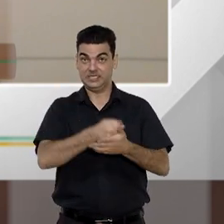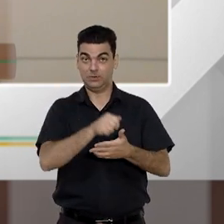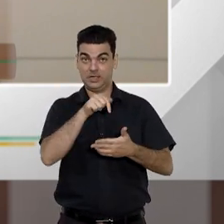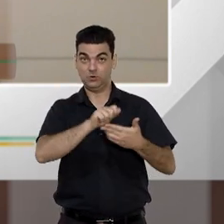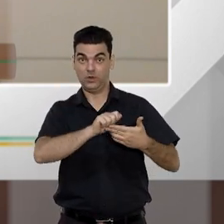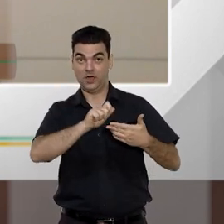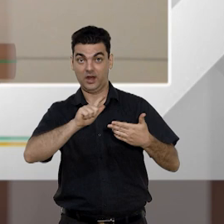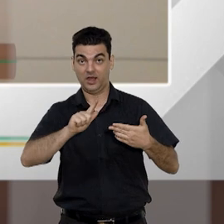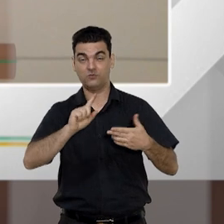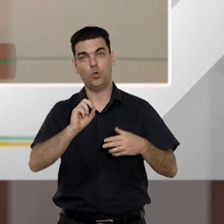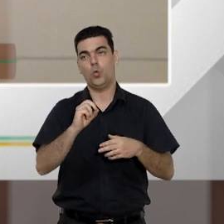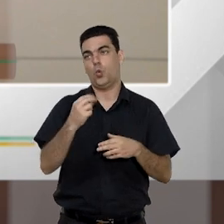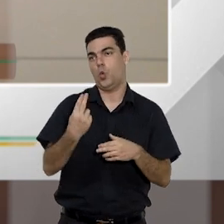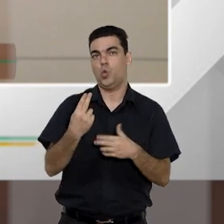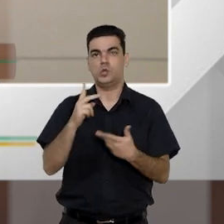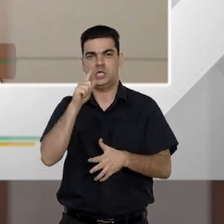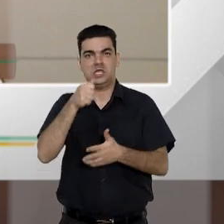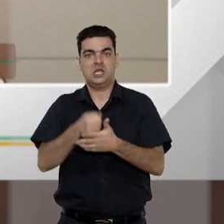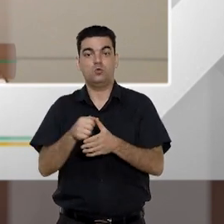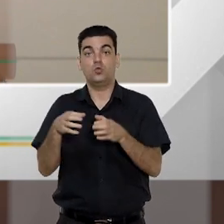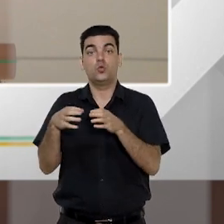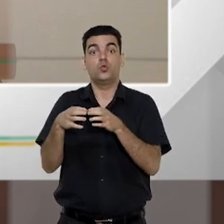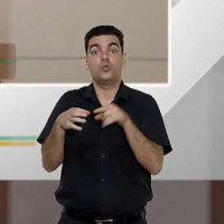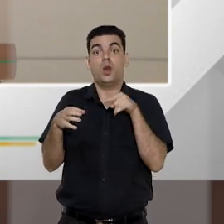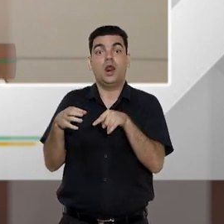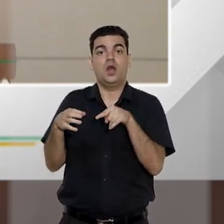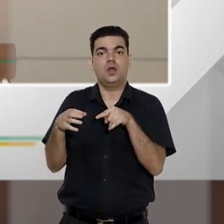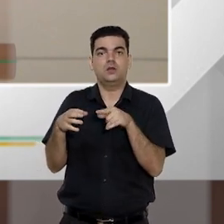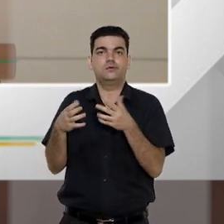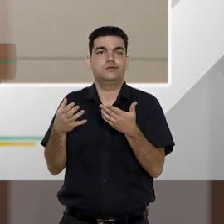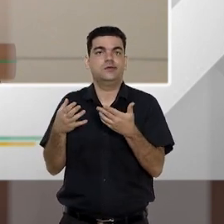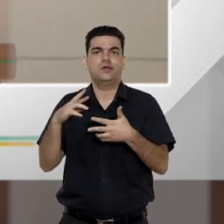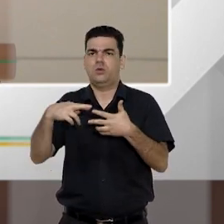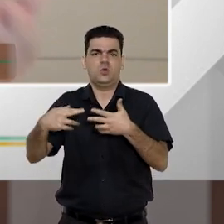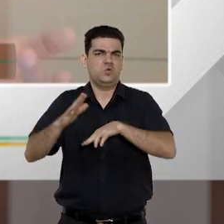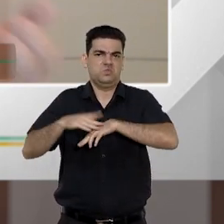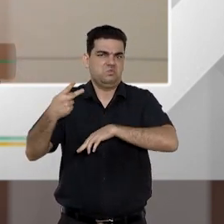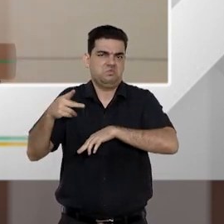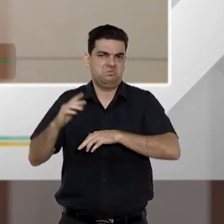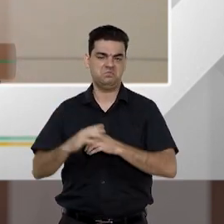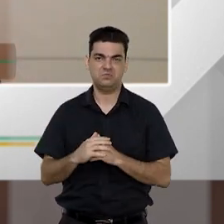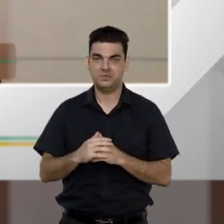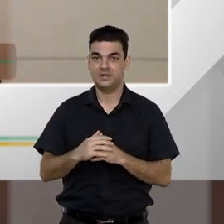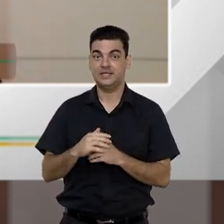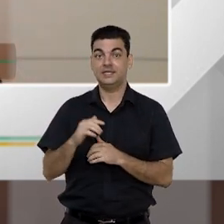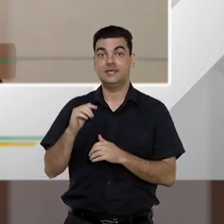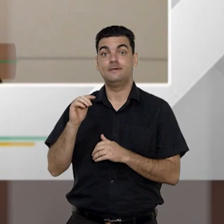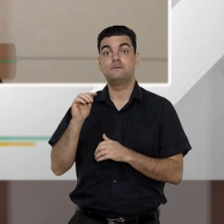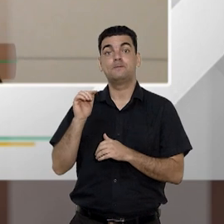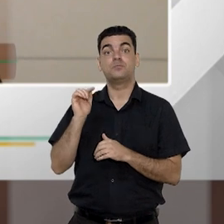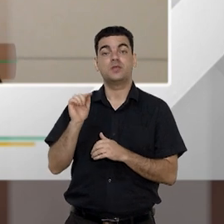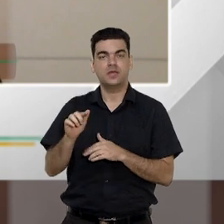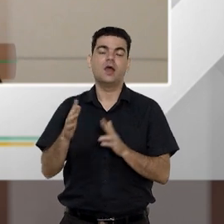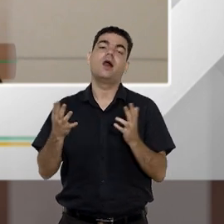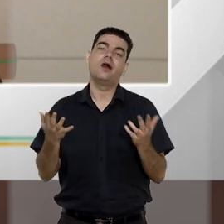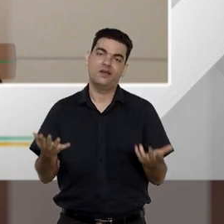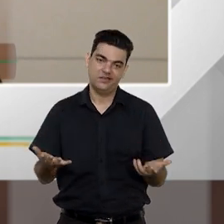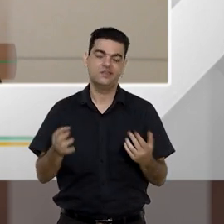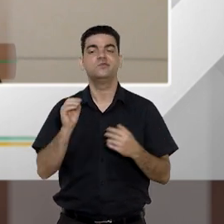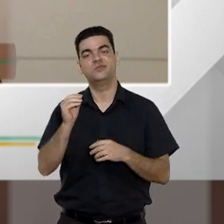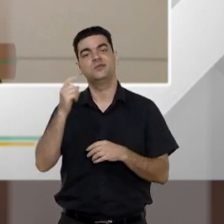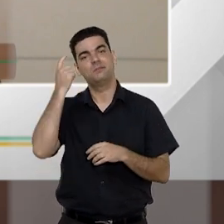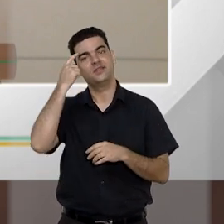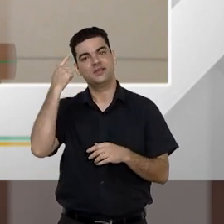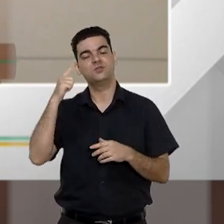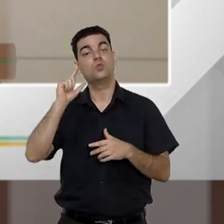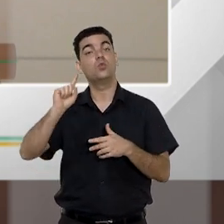da decisão deste agravo interno ou da decisão do órgão colegiado, no recurso nominado, nesse caso,